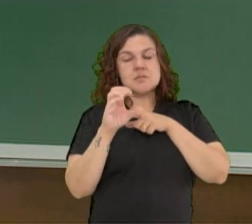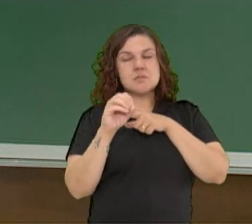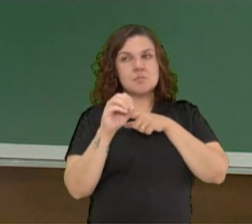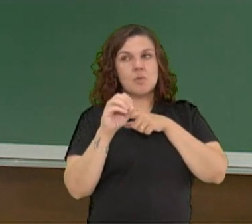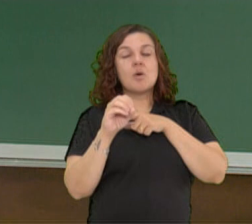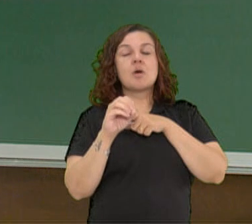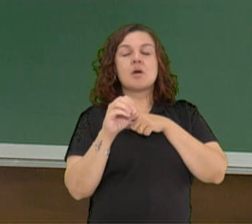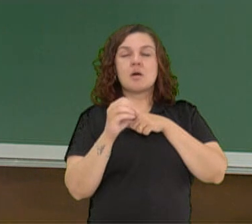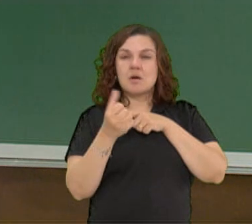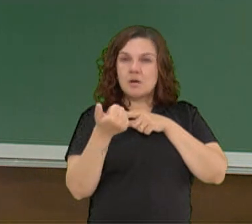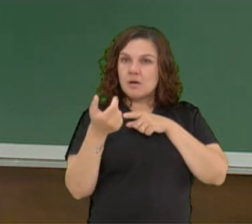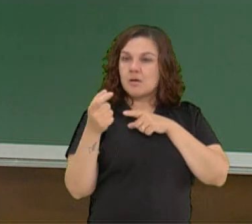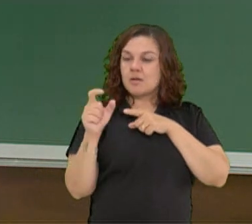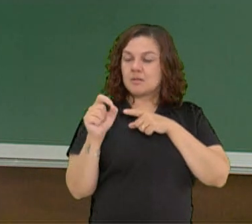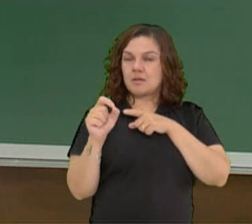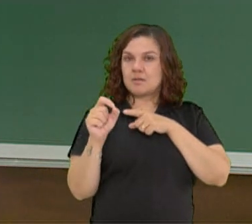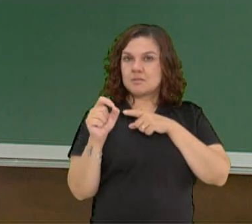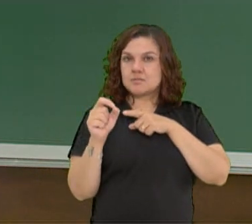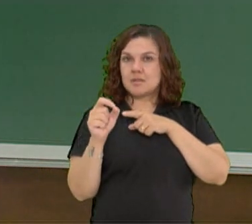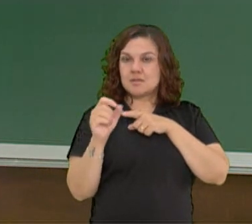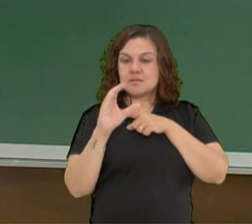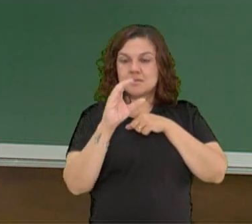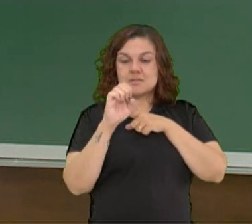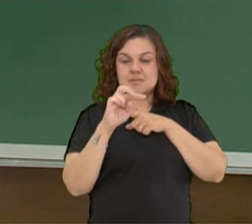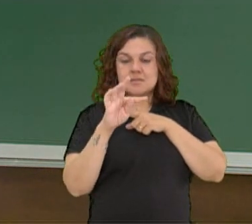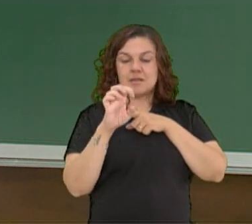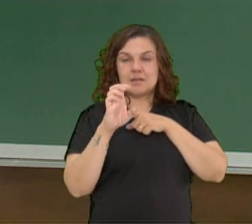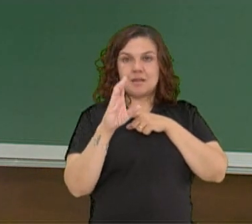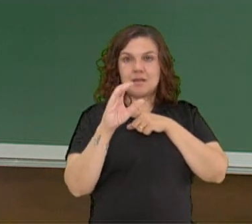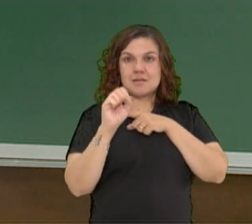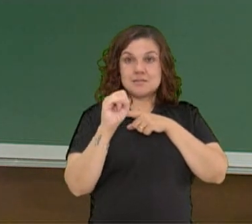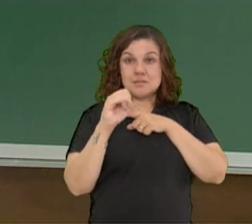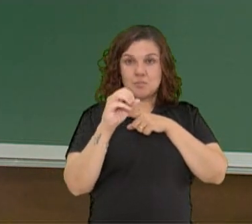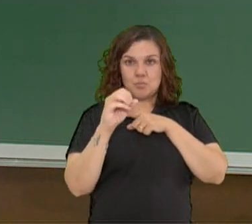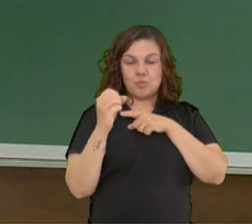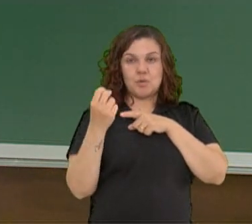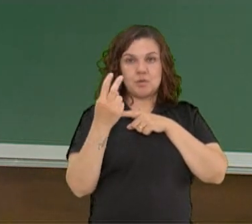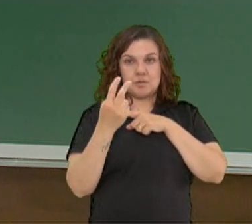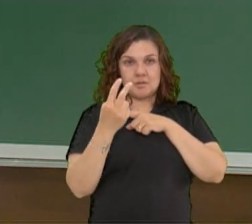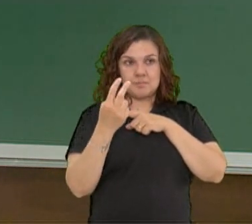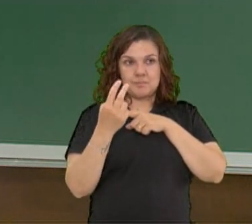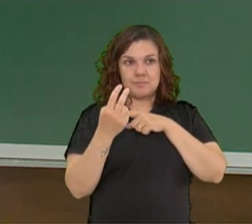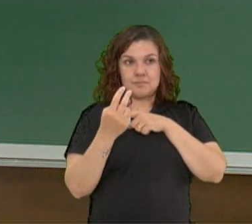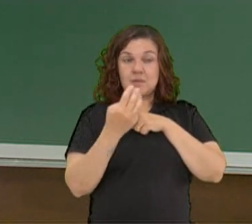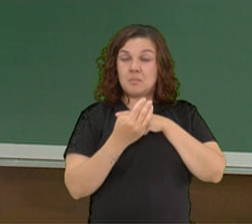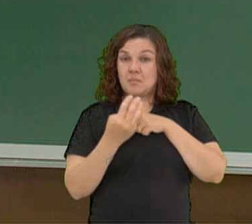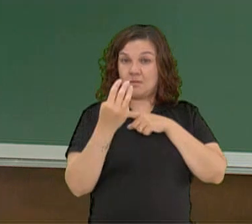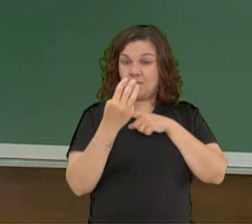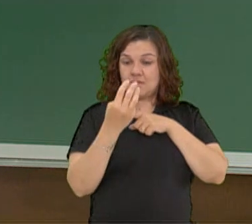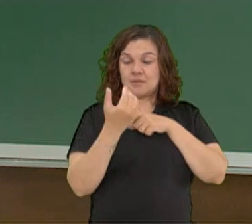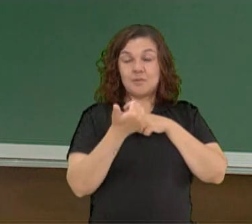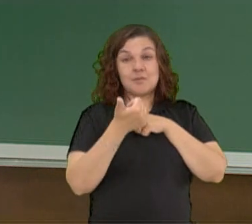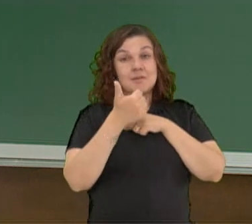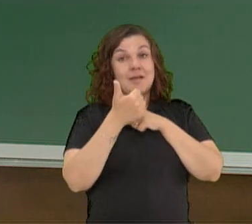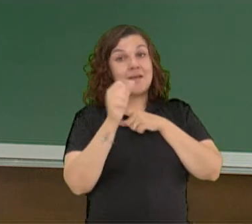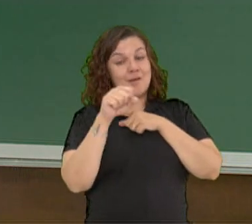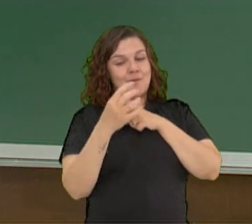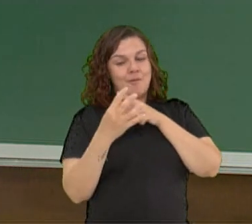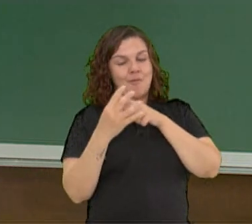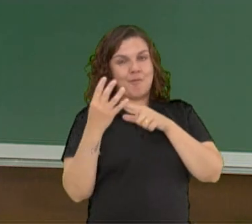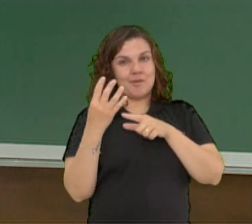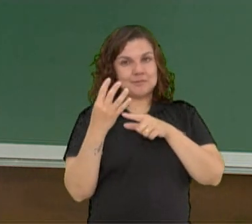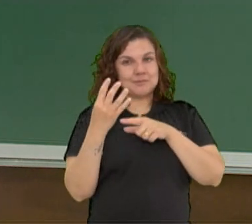de 10. Então, é uma casa decimal. Centésimo são 2, milésimo 3 e décimo de milésimo